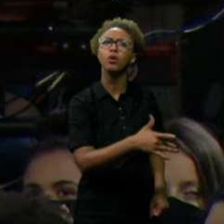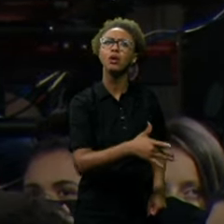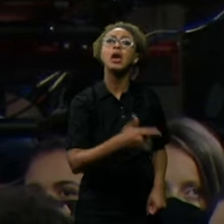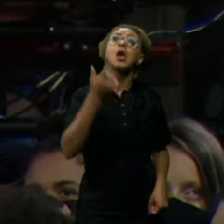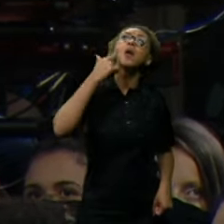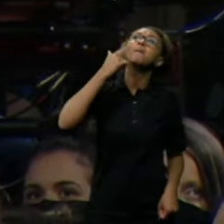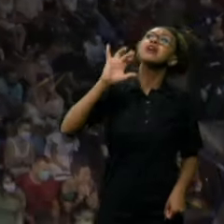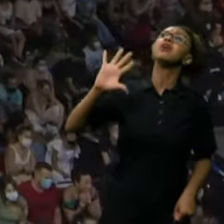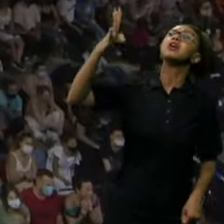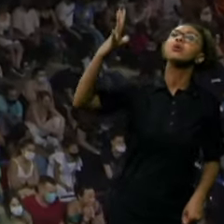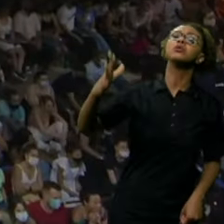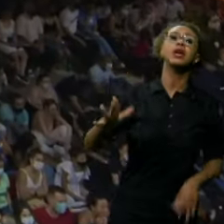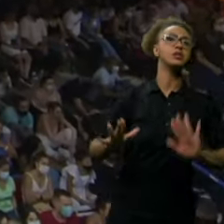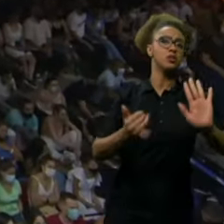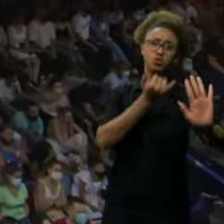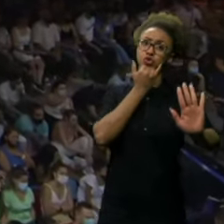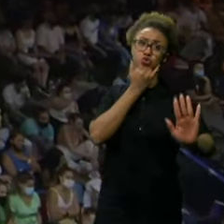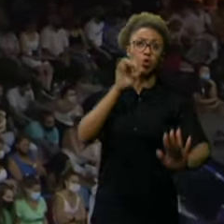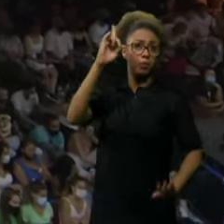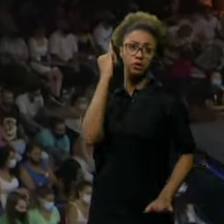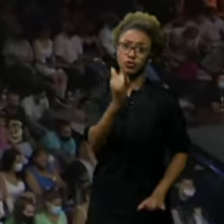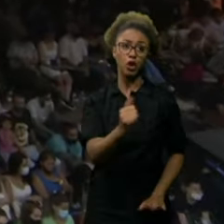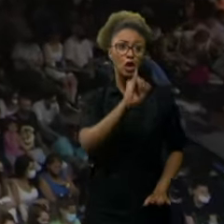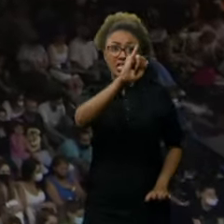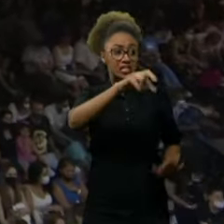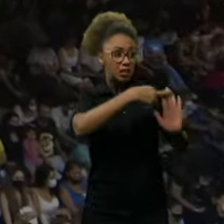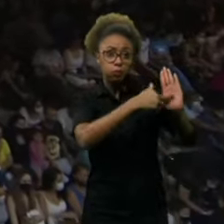Princípio não haverá cumprimento de promessas